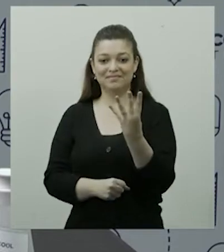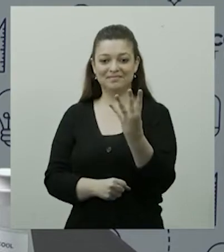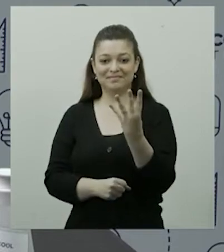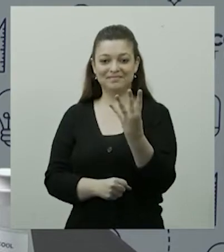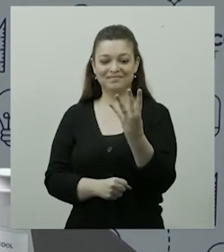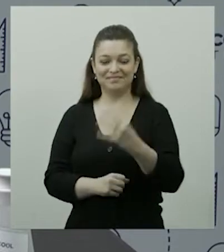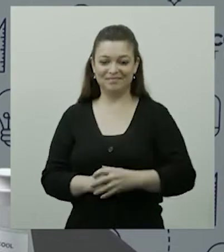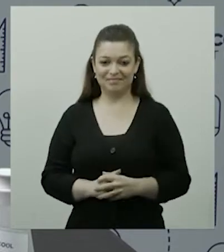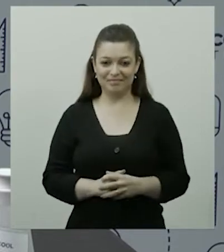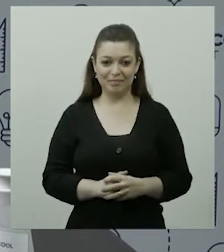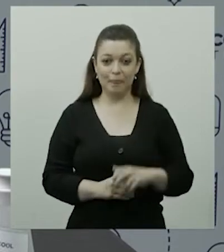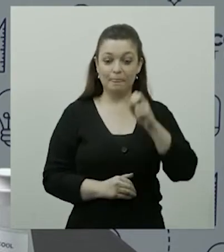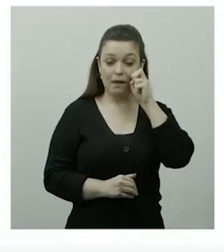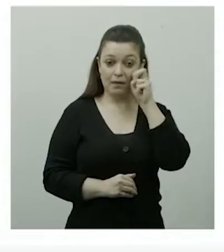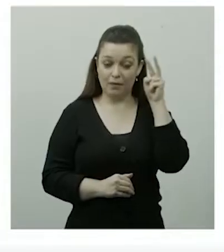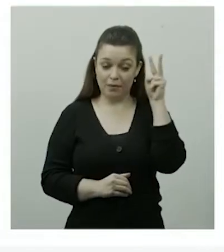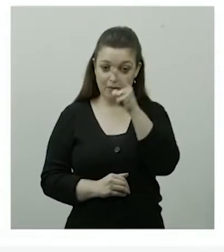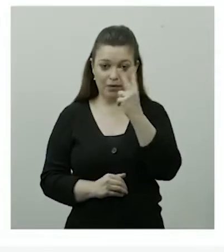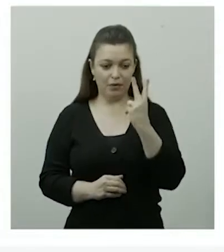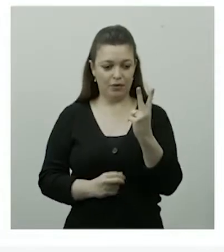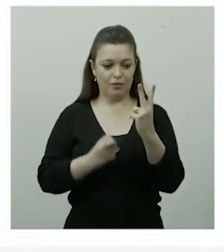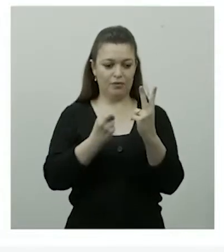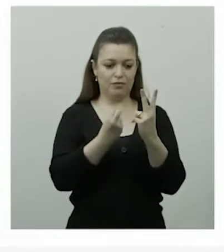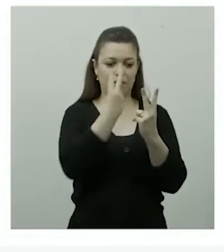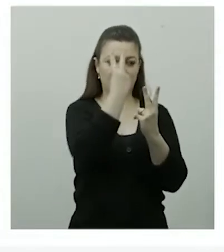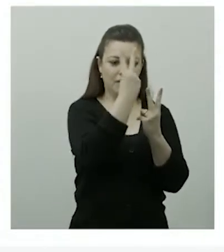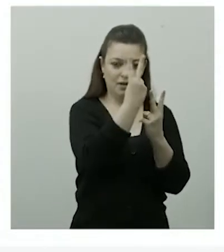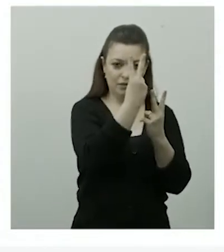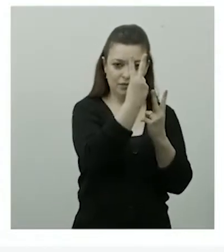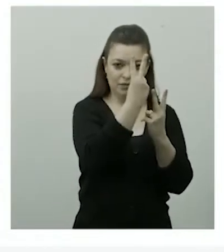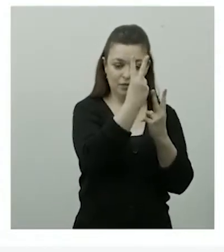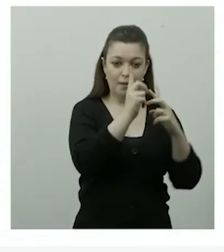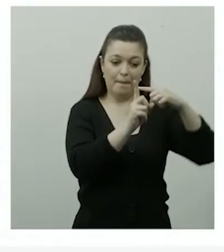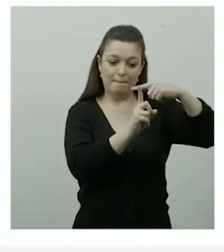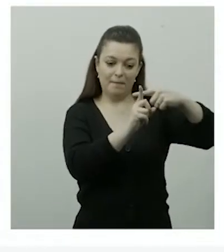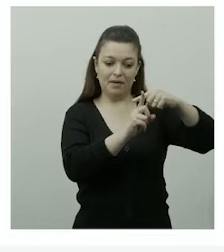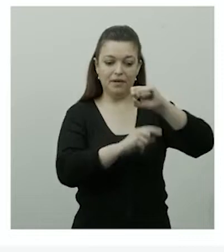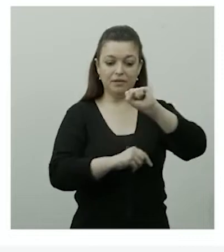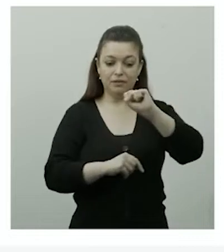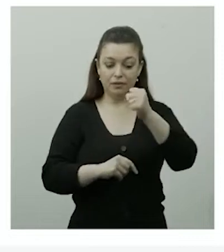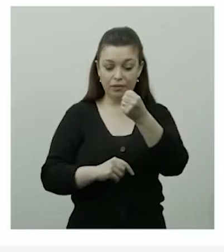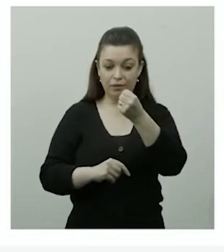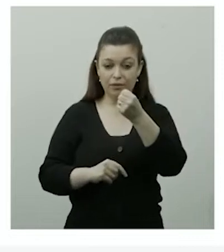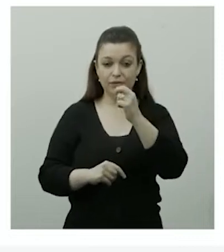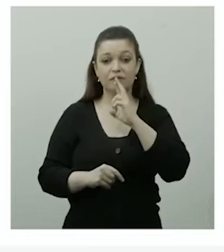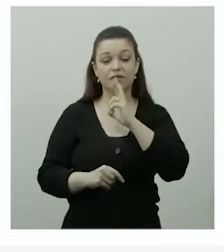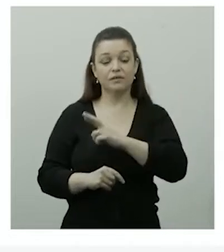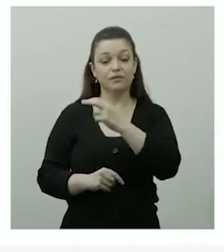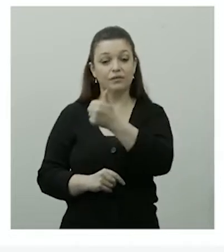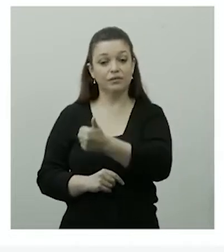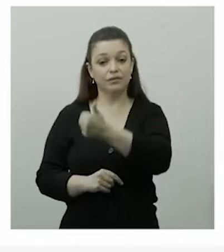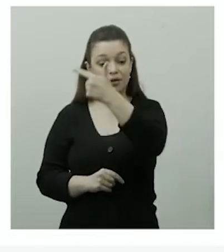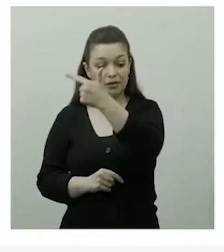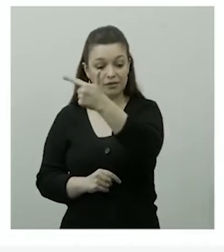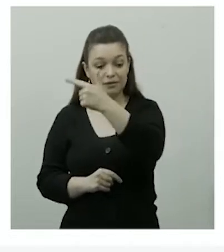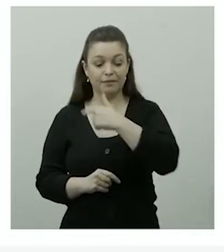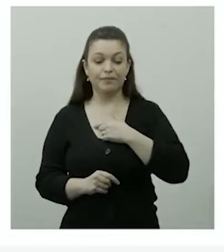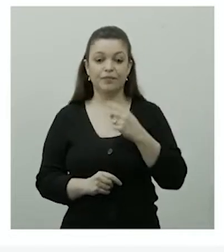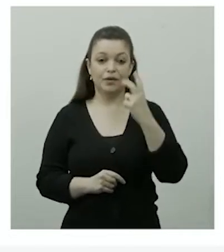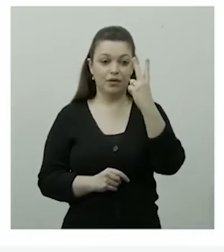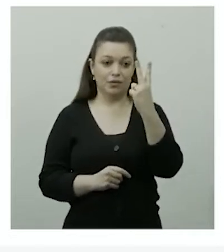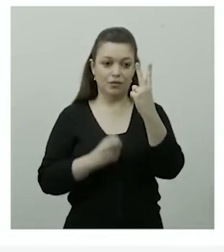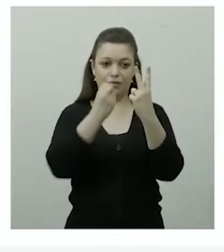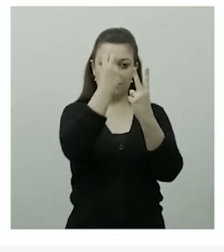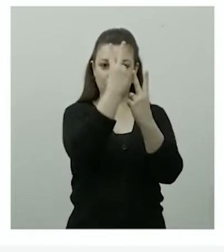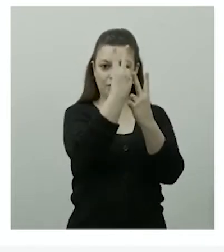Olhem só na tela. Então, 2 ao quadrado mais 8 igual a 12. O 2 ao quadrado